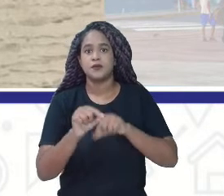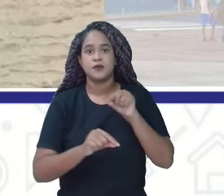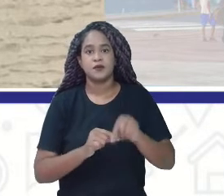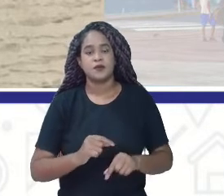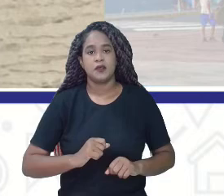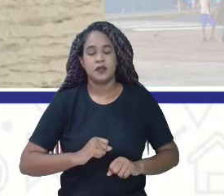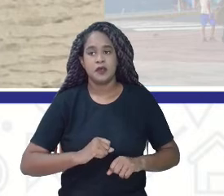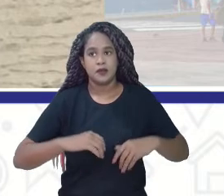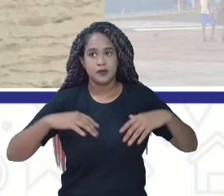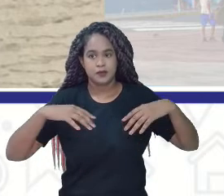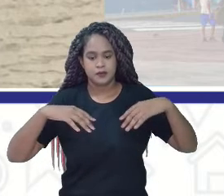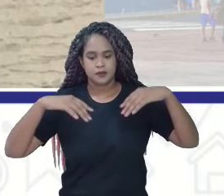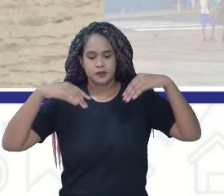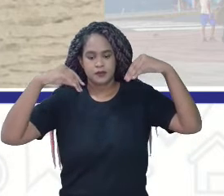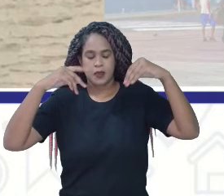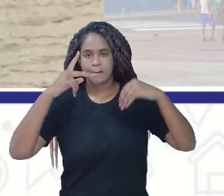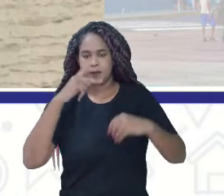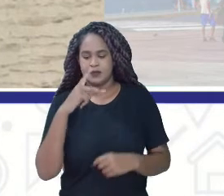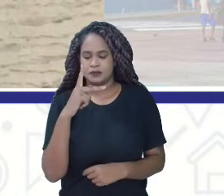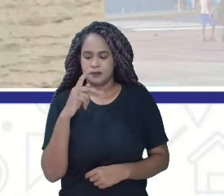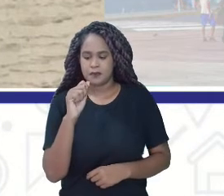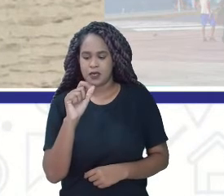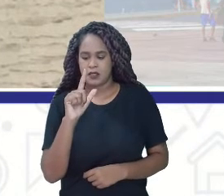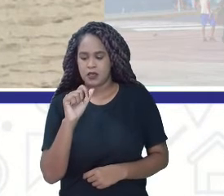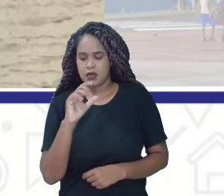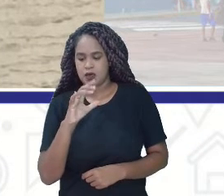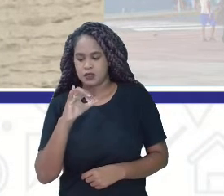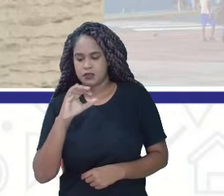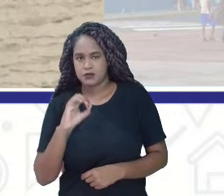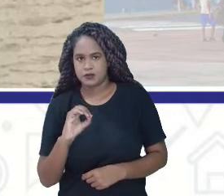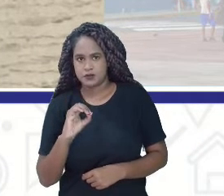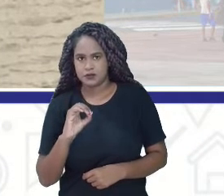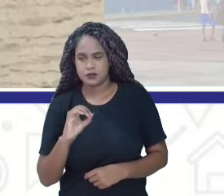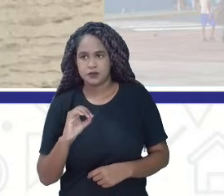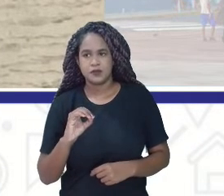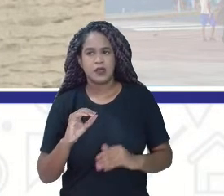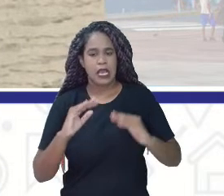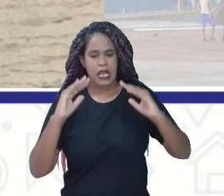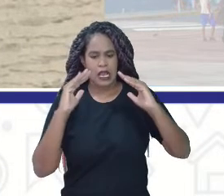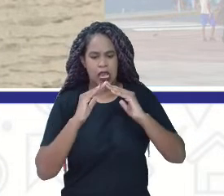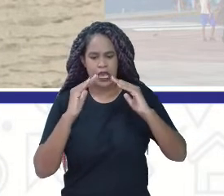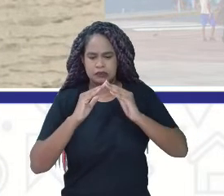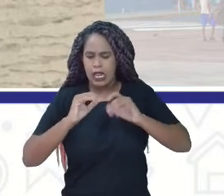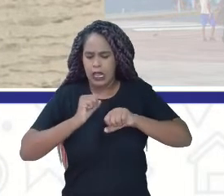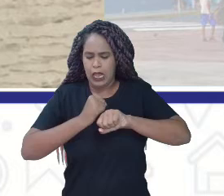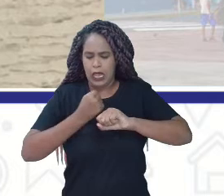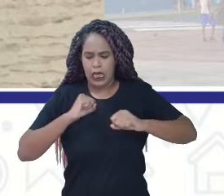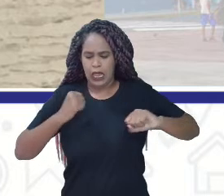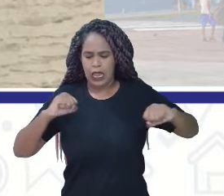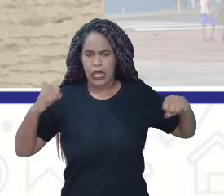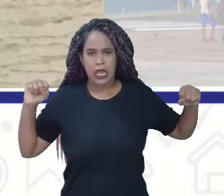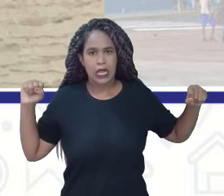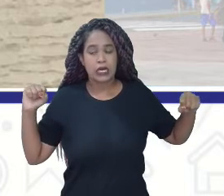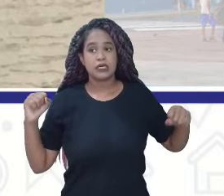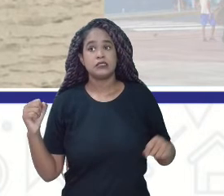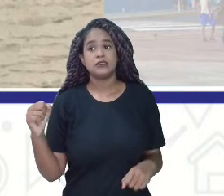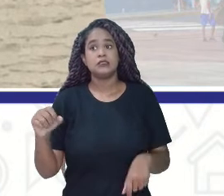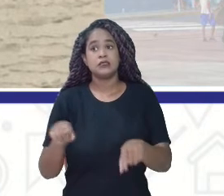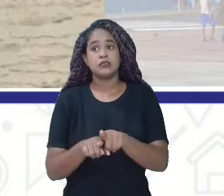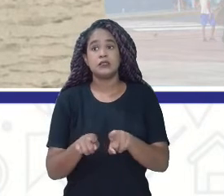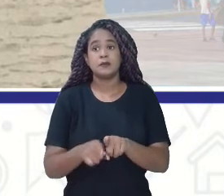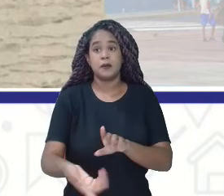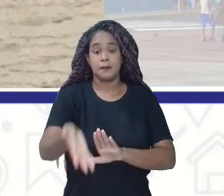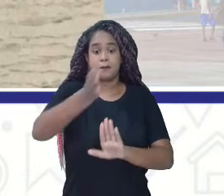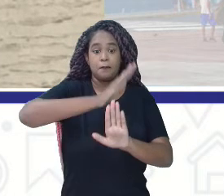que lembra muito, né, um palácio, né, uma casa, né, bem grandona aí. E a gente tem a